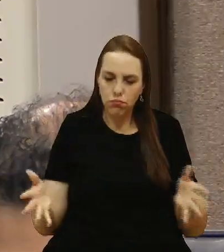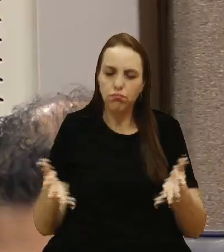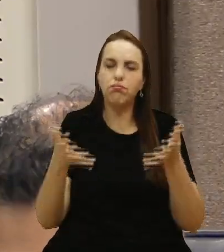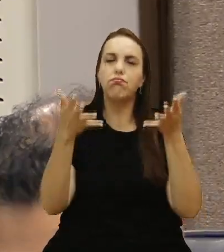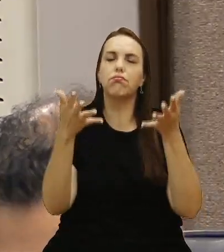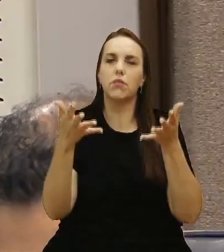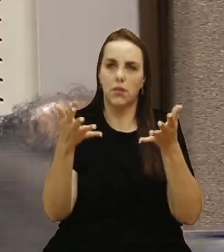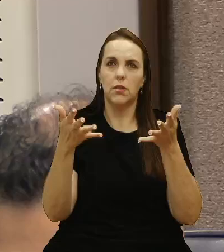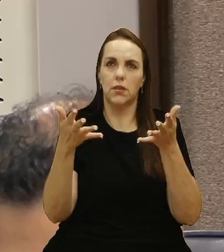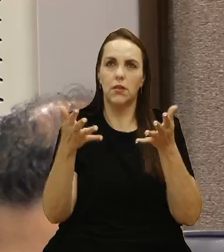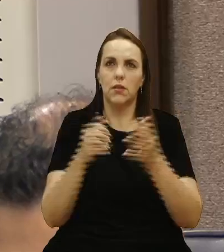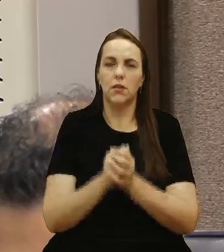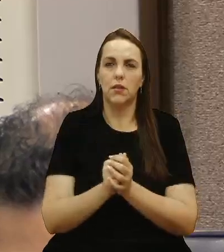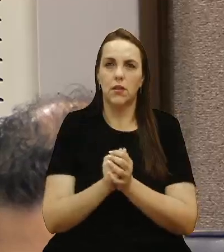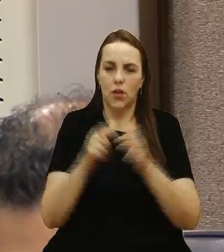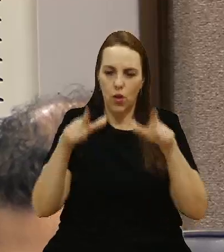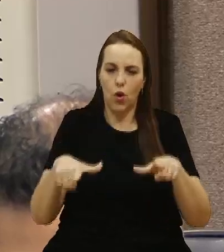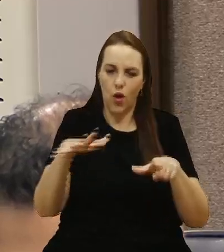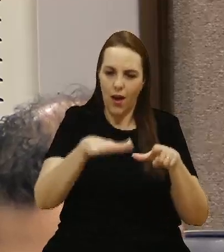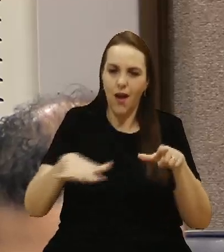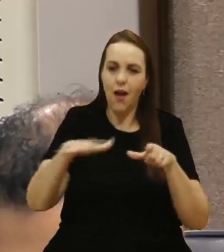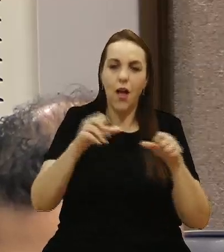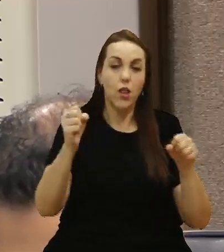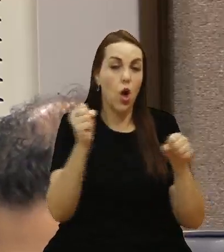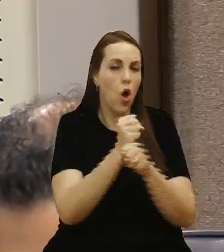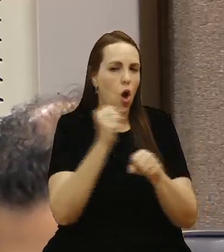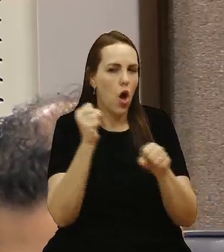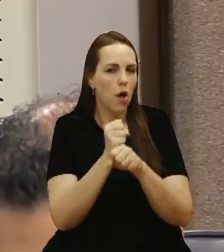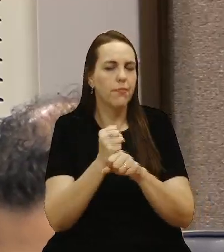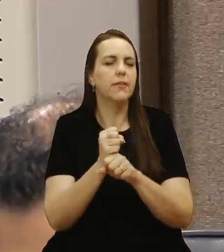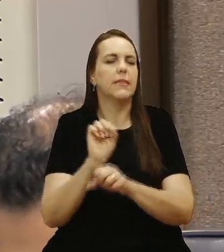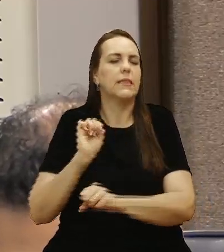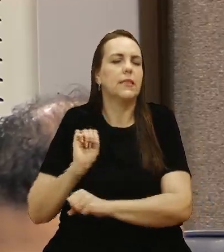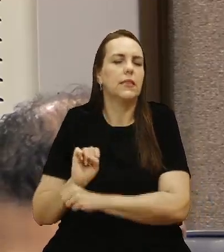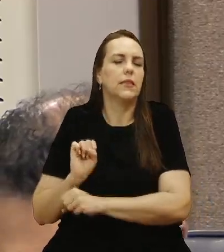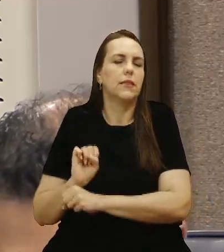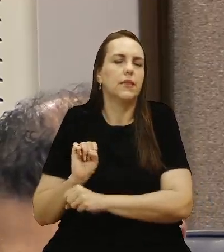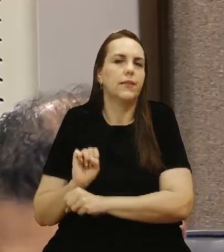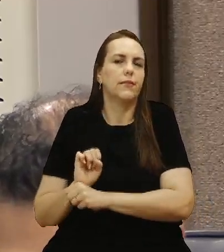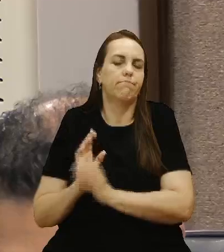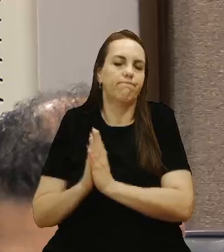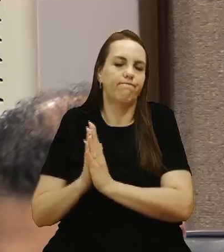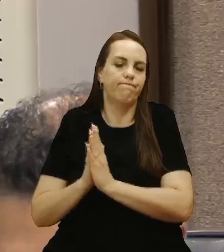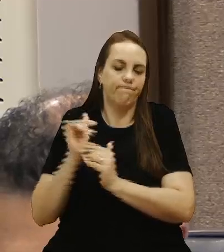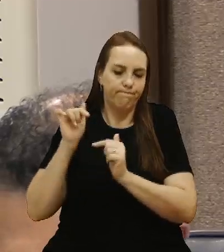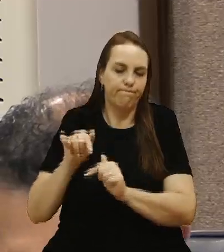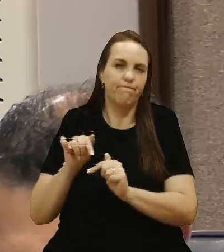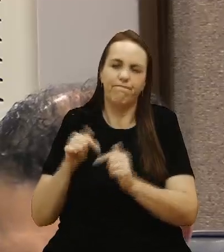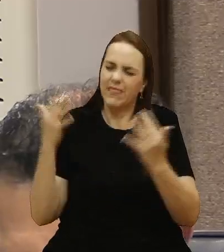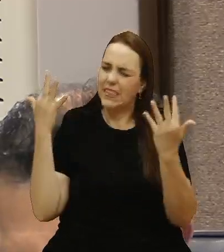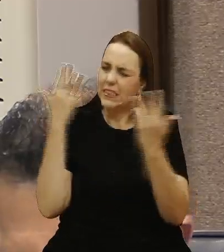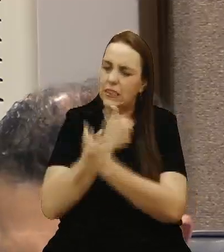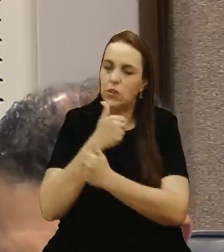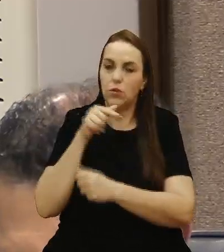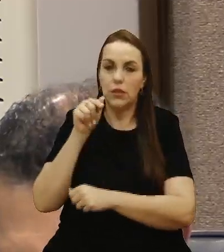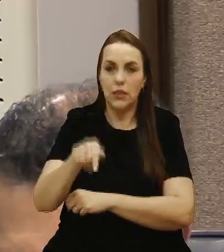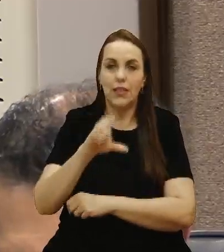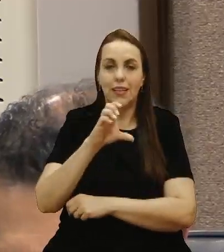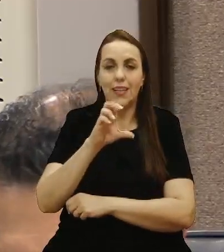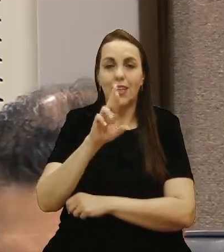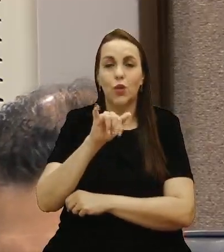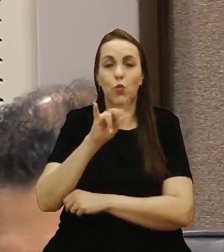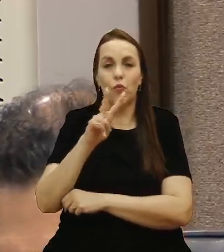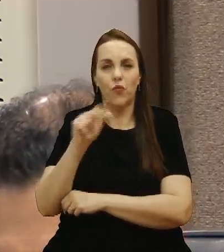ao Palanquinhos. Uma obra tão aguardada, tão esperada, um lugar fantástico, lindo lá em Criúva. Então,